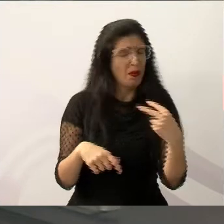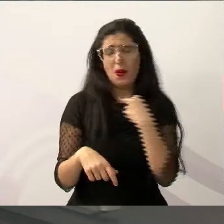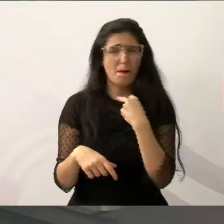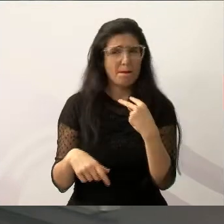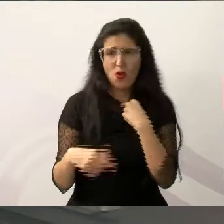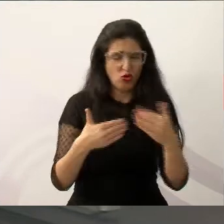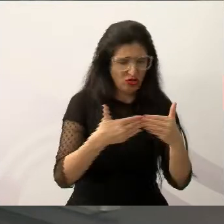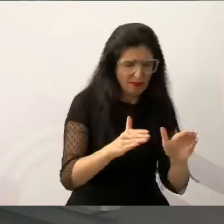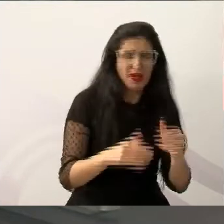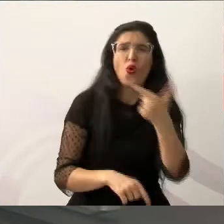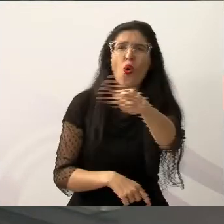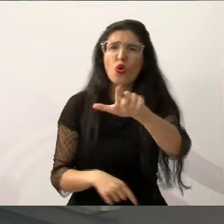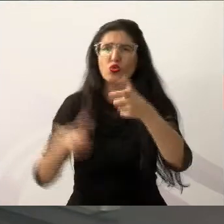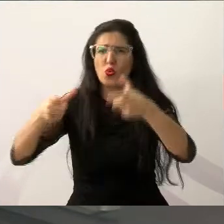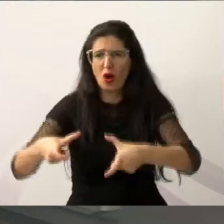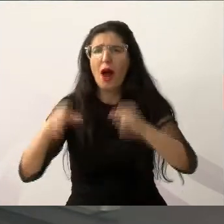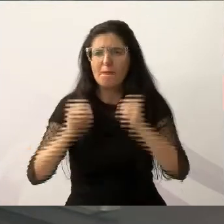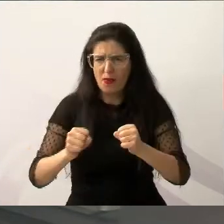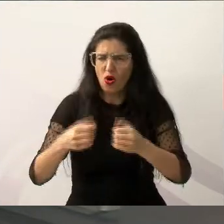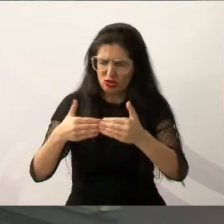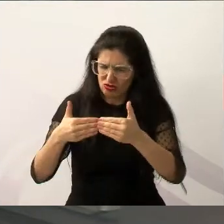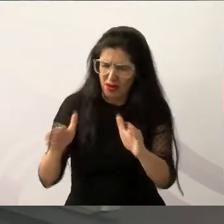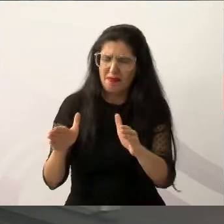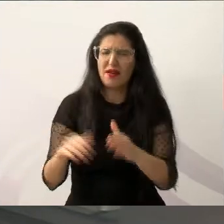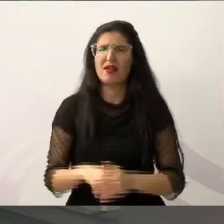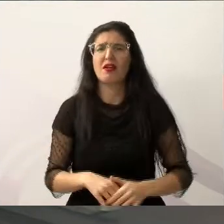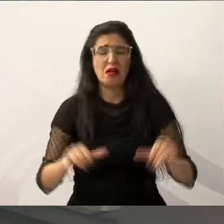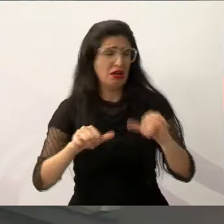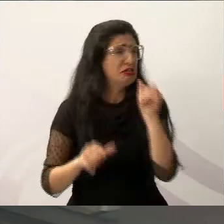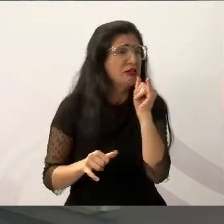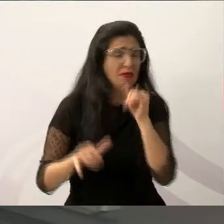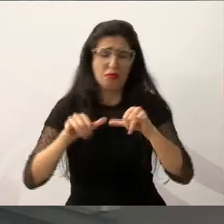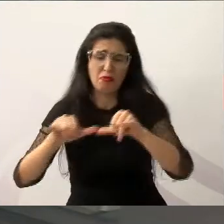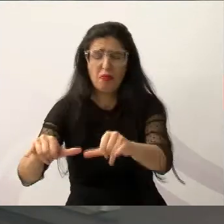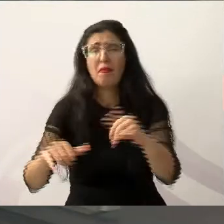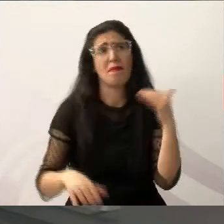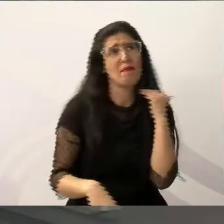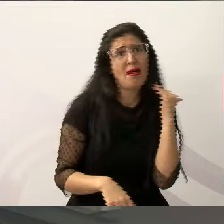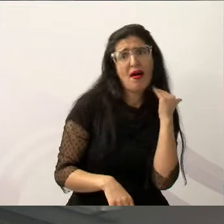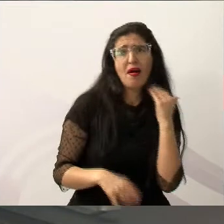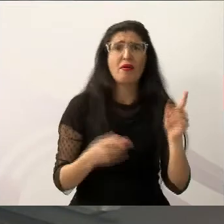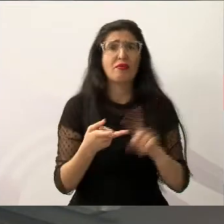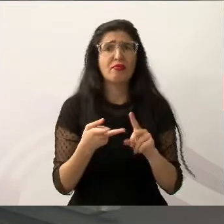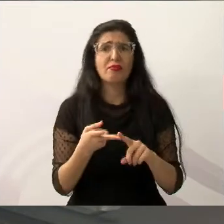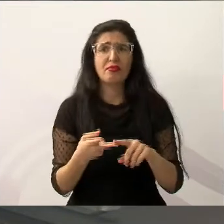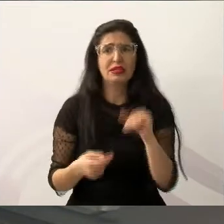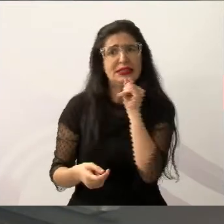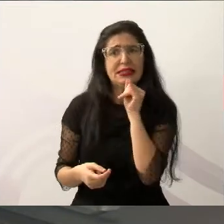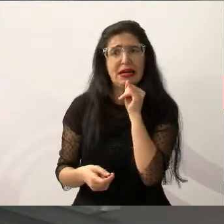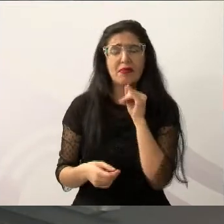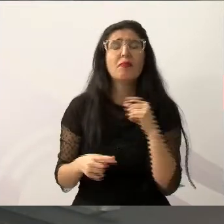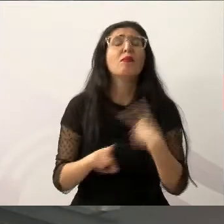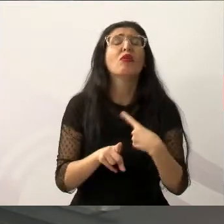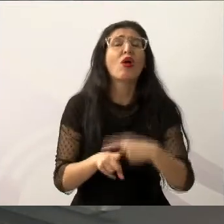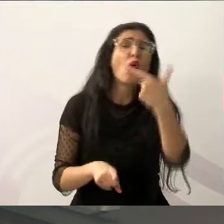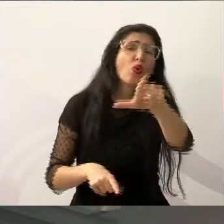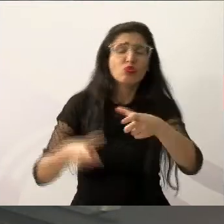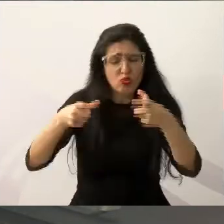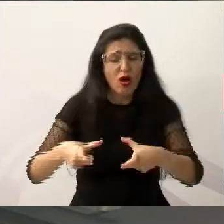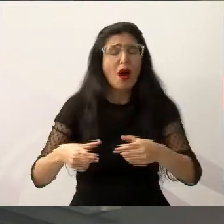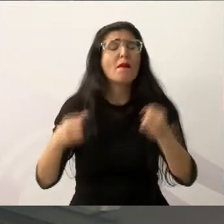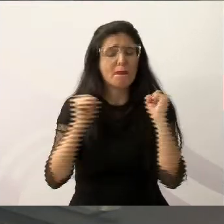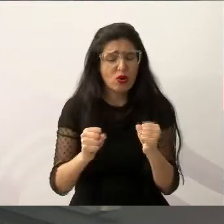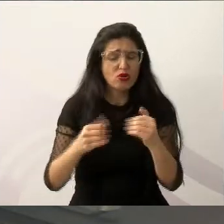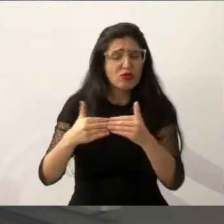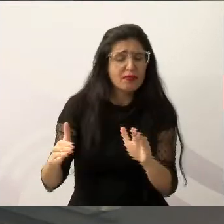utilidade básica, é comida e outras coisas emergenciais. Então, eu acredito que o grupo